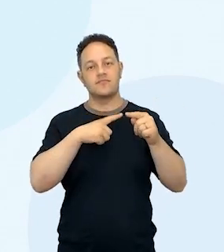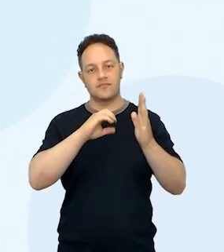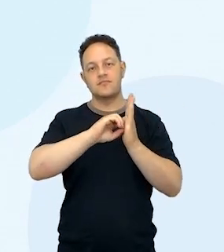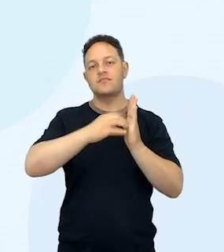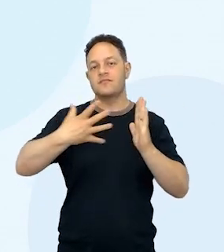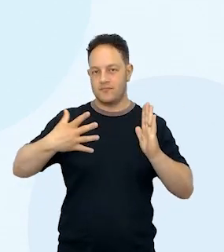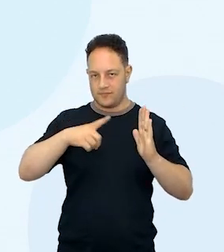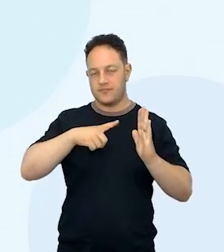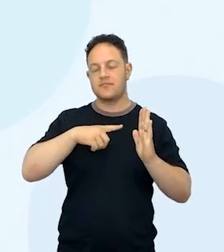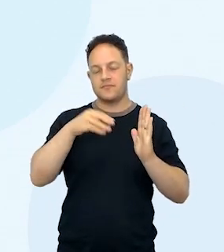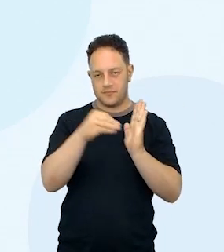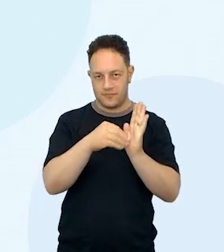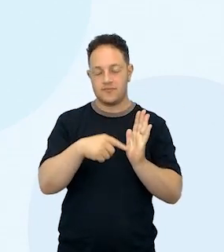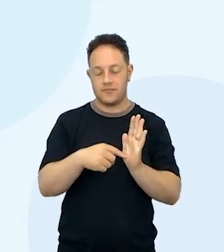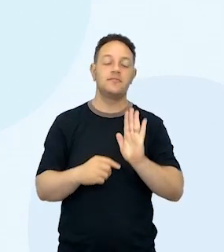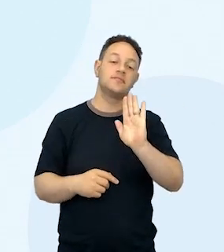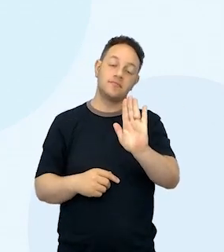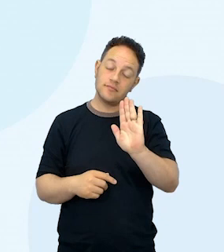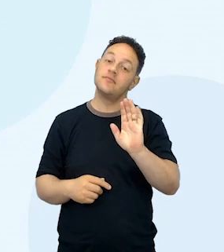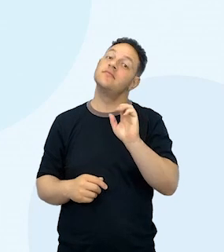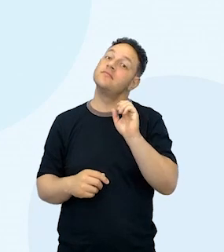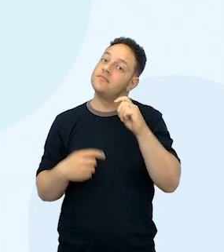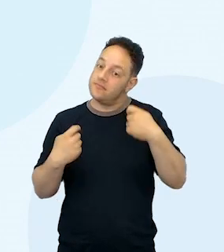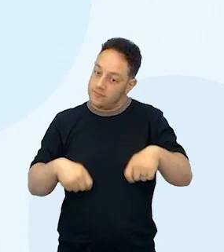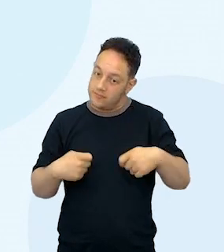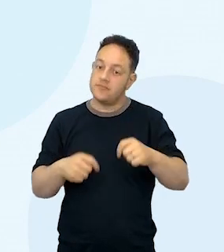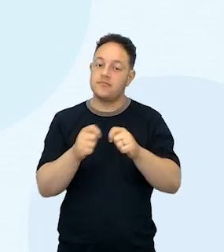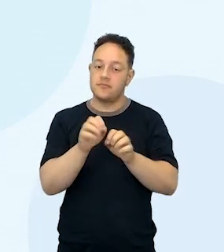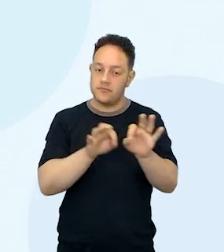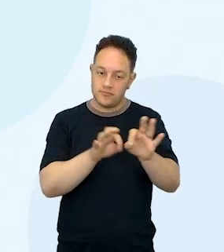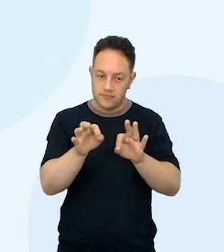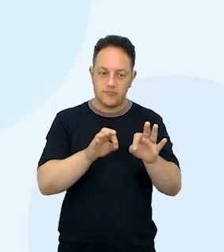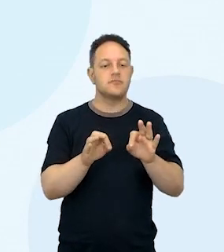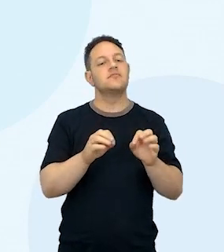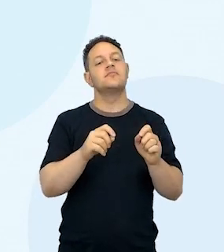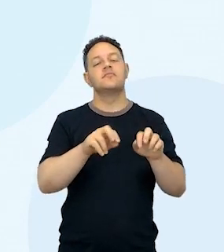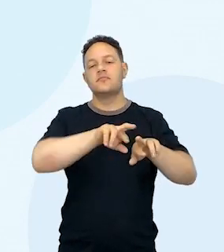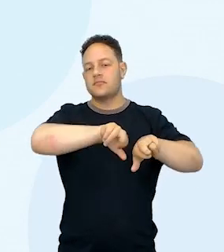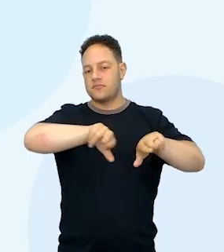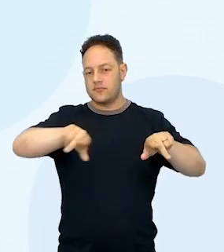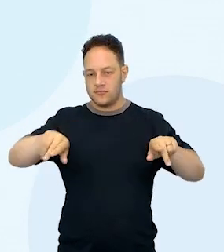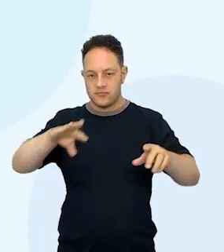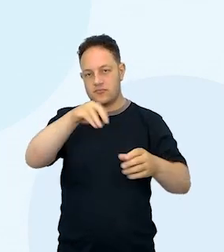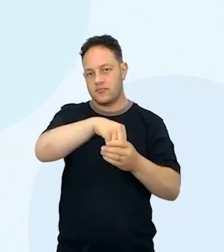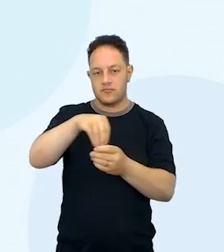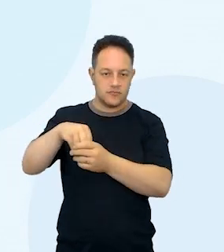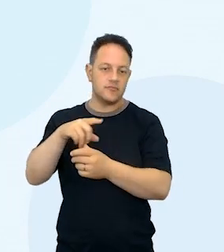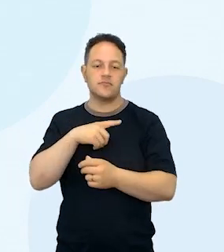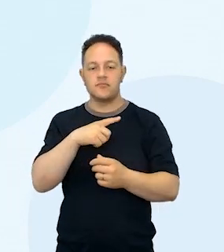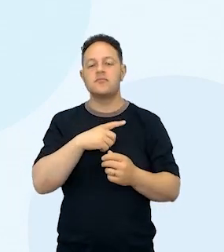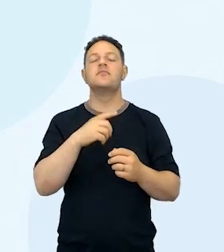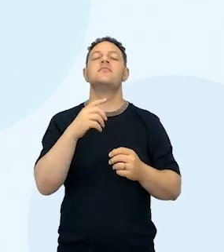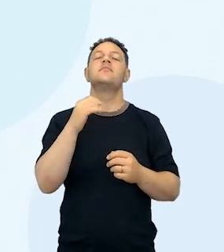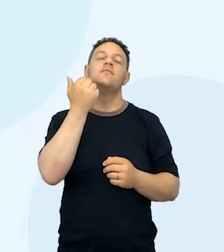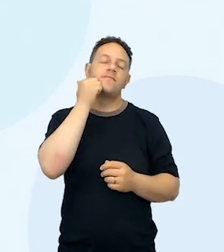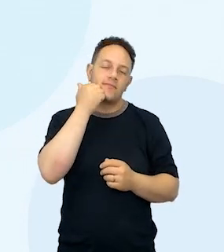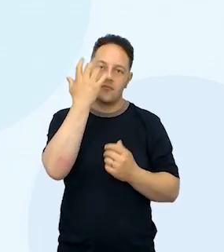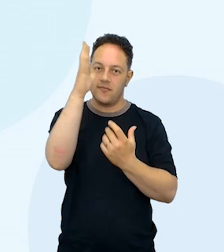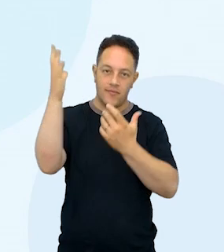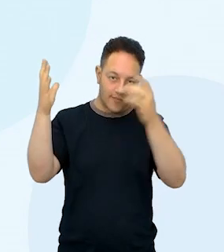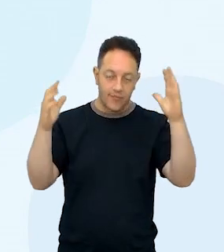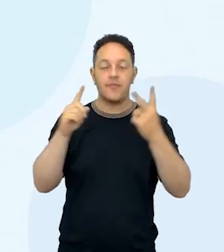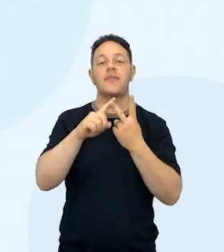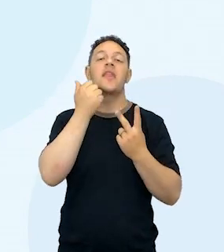paulista. Logo, ele pode e deve ser desenvolvido em todas as áreas do conhecimento: ciências da natureza, ciências